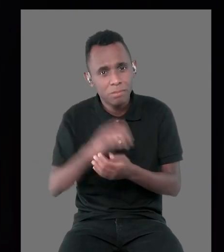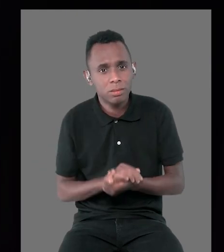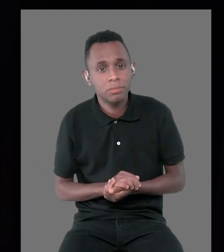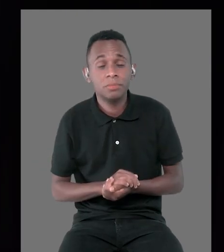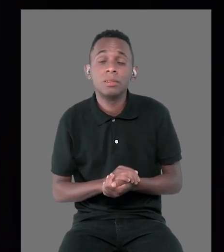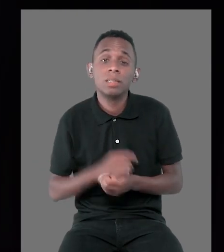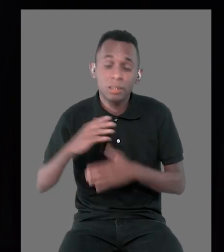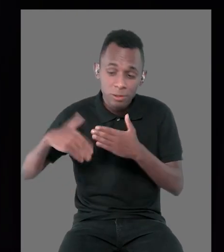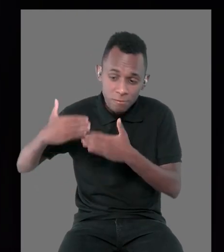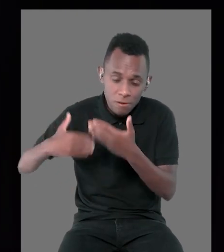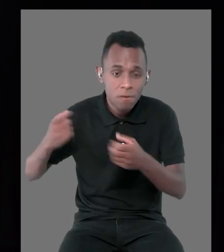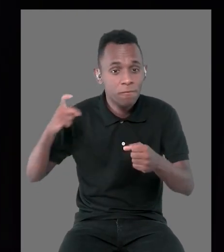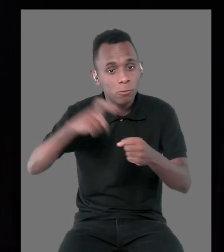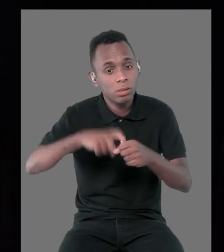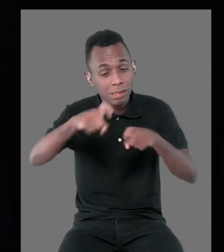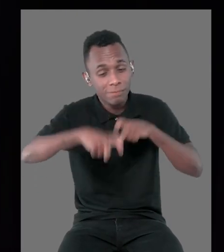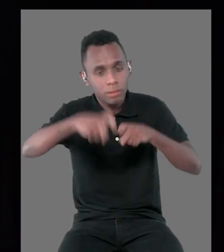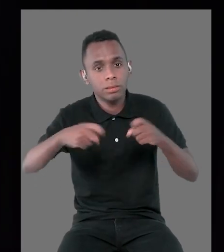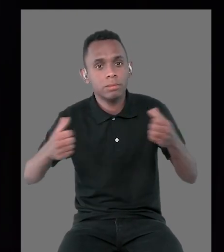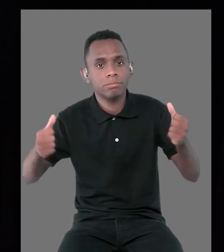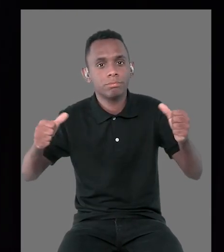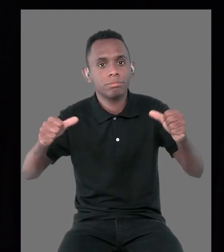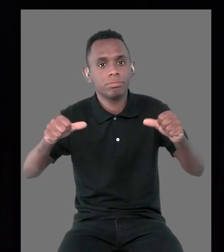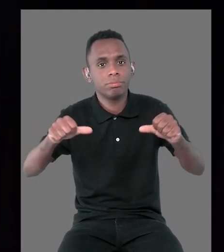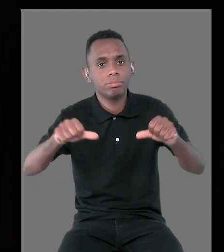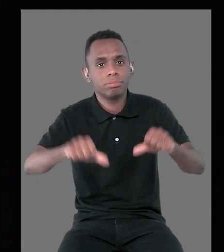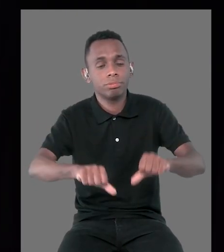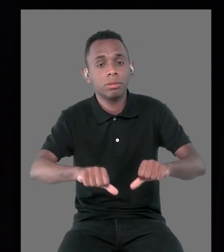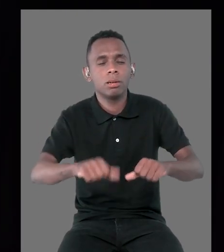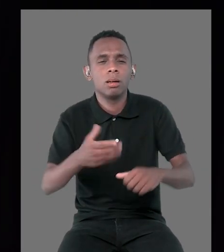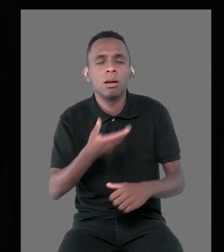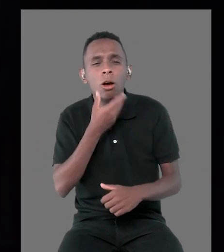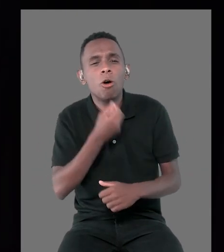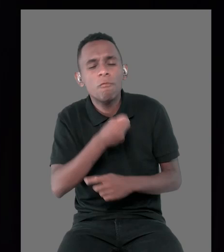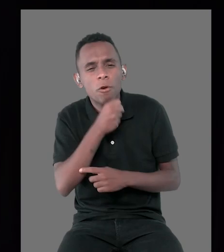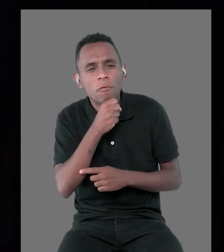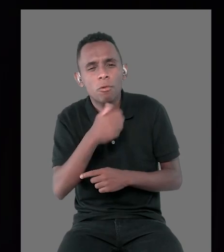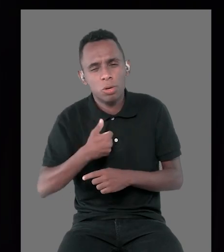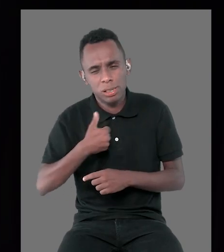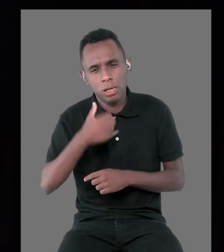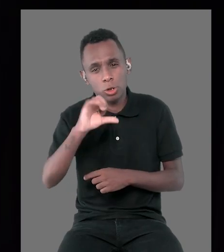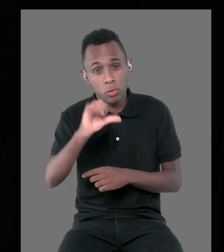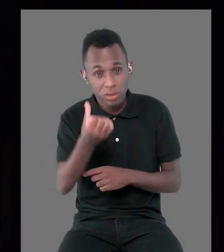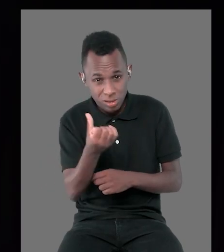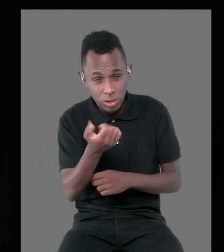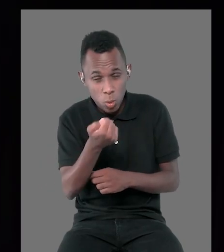ia voltando, a fazenda estava num estado cada vez pior. No fim da vida do meu avô, quando ele tinha 96